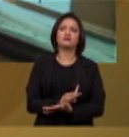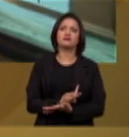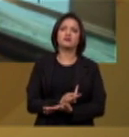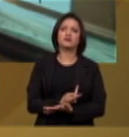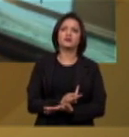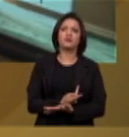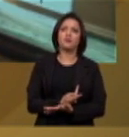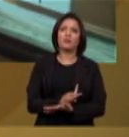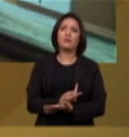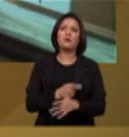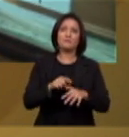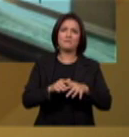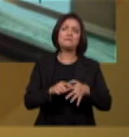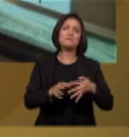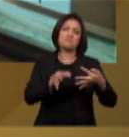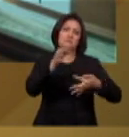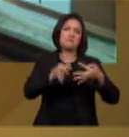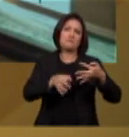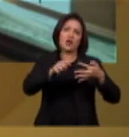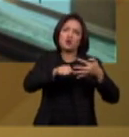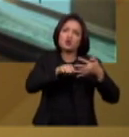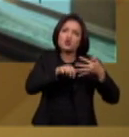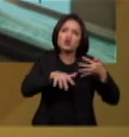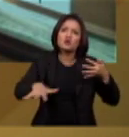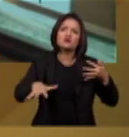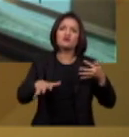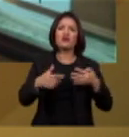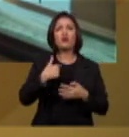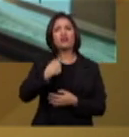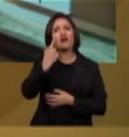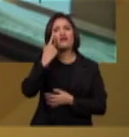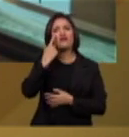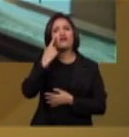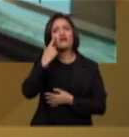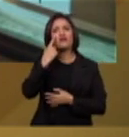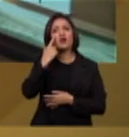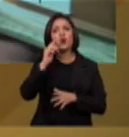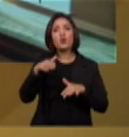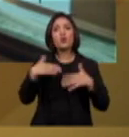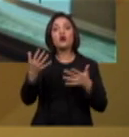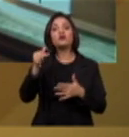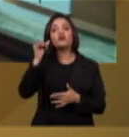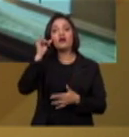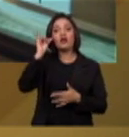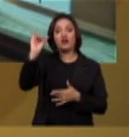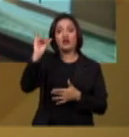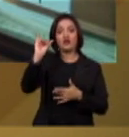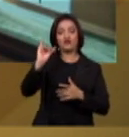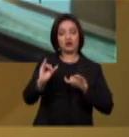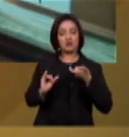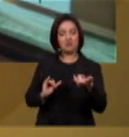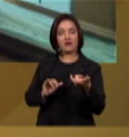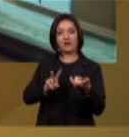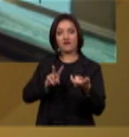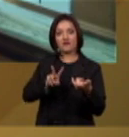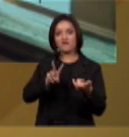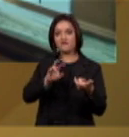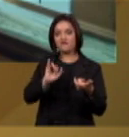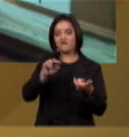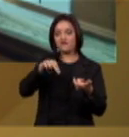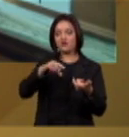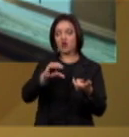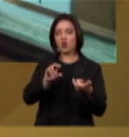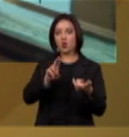essa jurisprudência, e eu estava tentando ver quando foi editado o verbete vinculante,